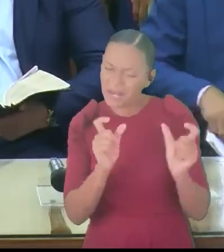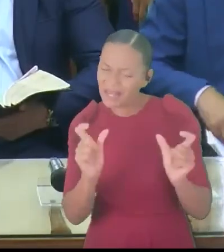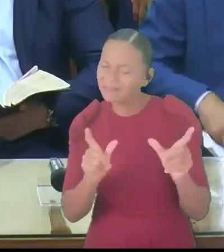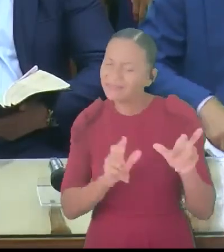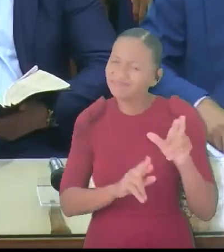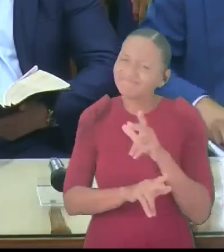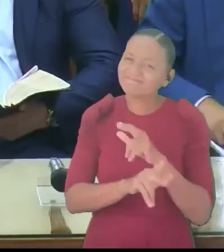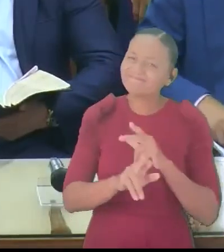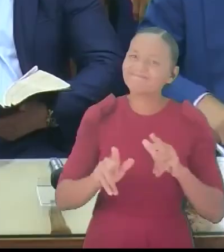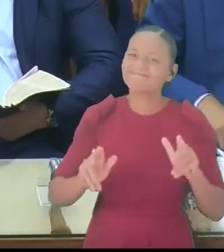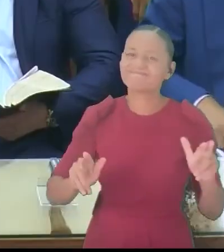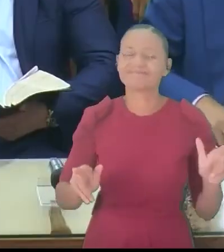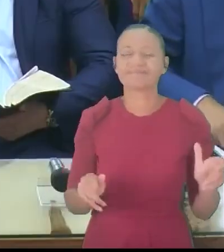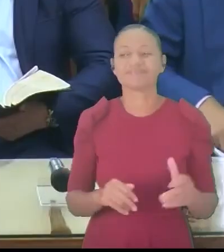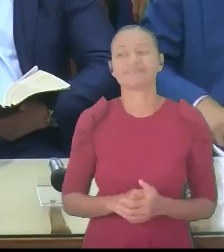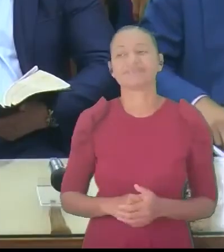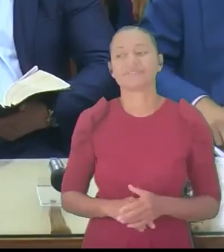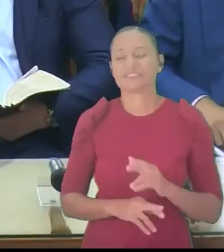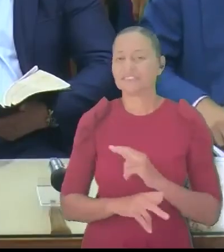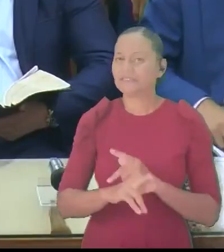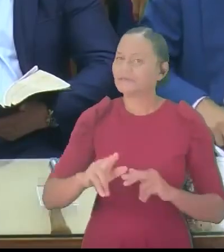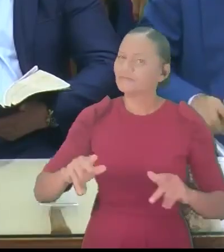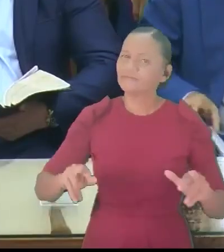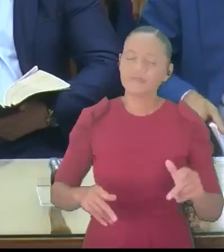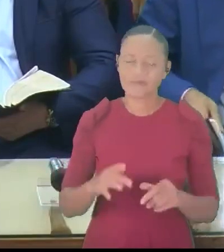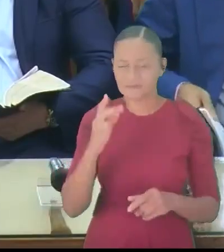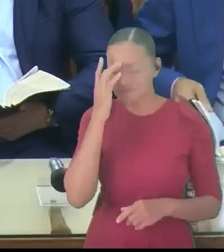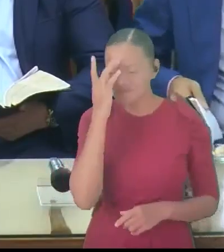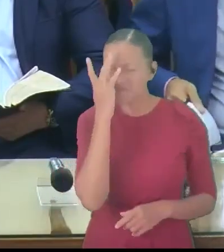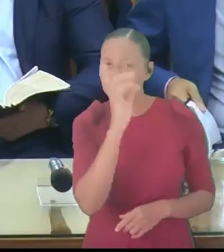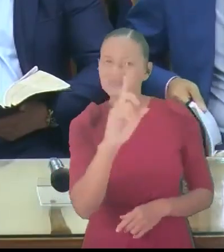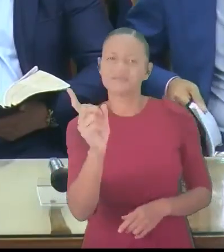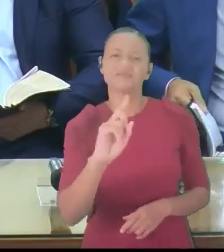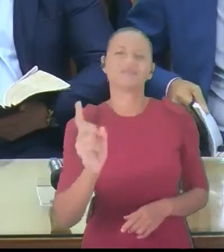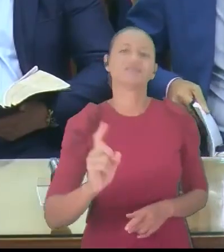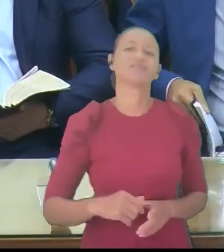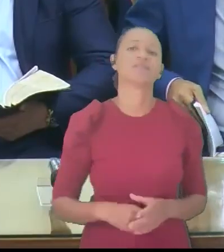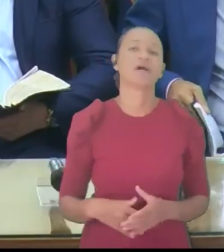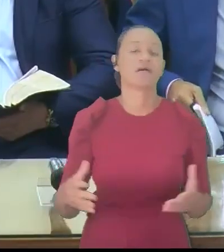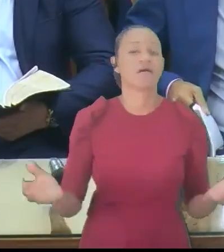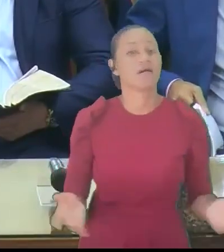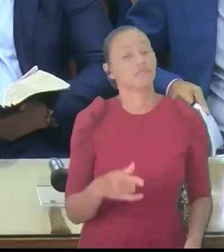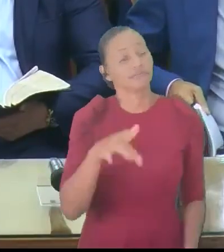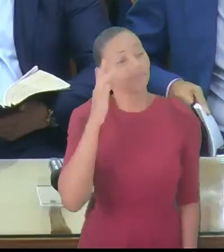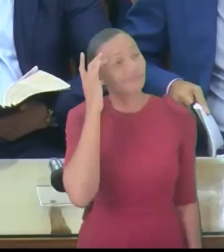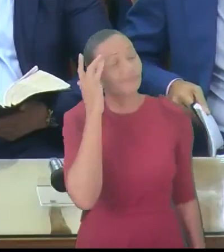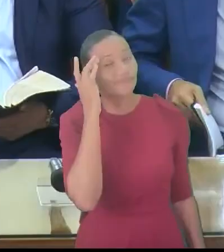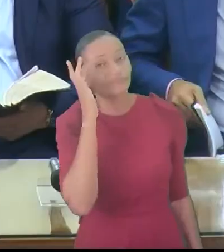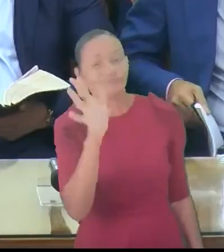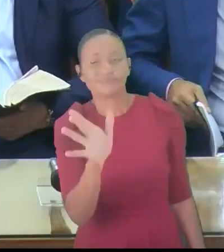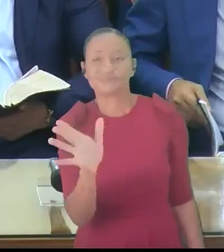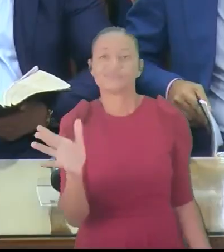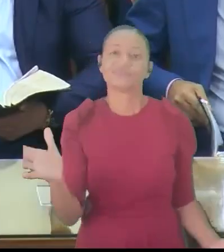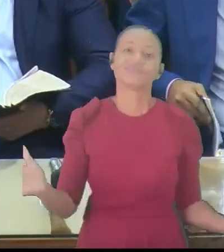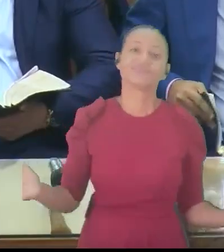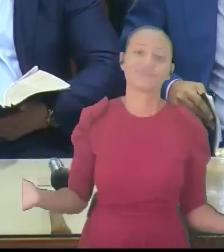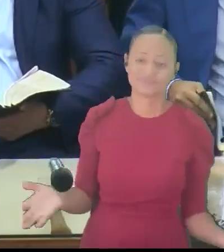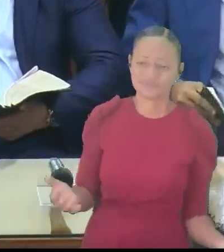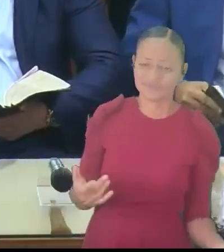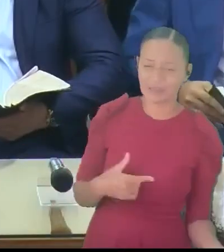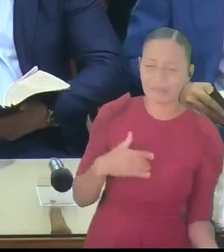outras. São outras palavras. Não é fácil, não. Agora, você não sabe nem de gago, quanto mais de